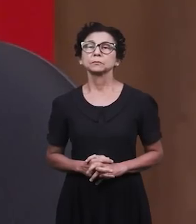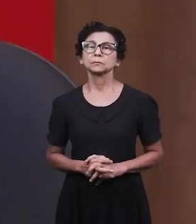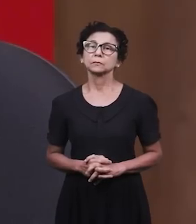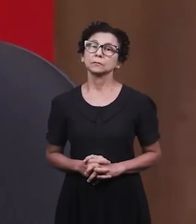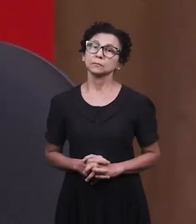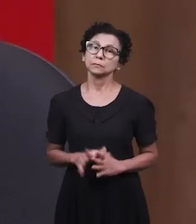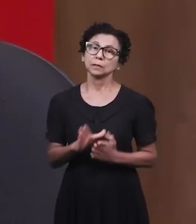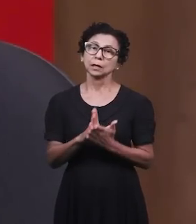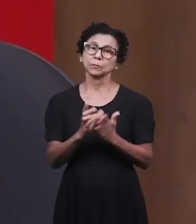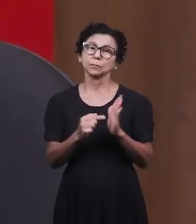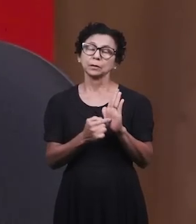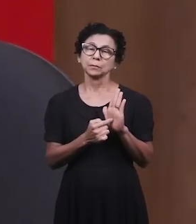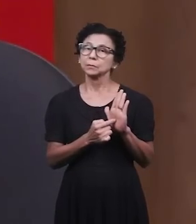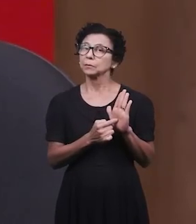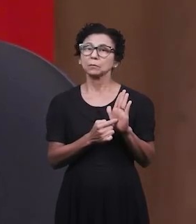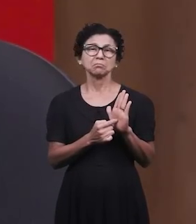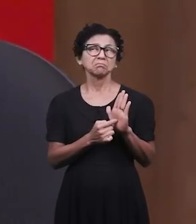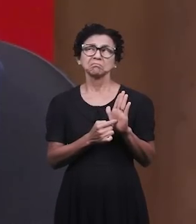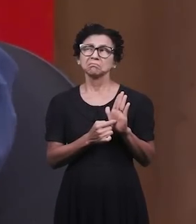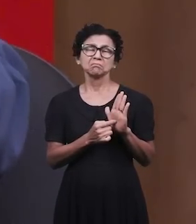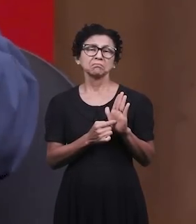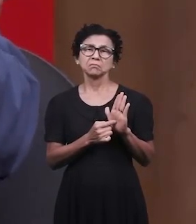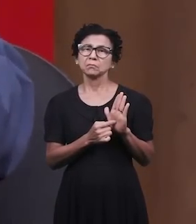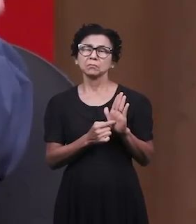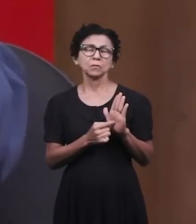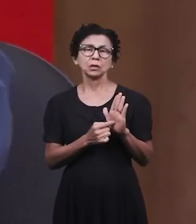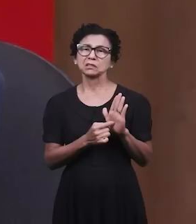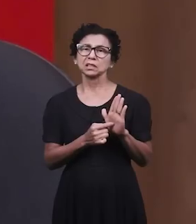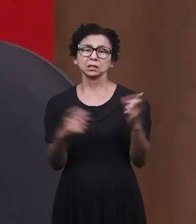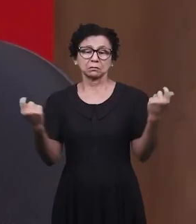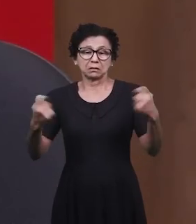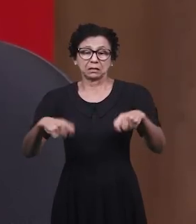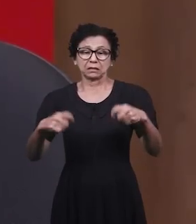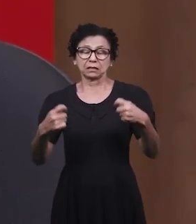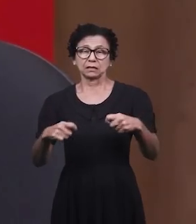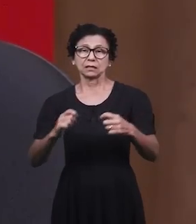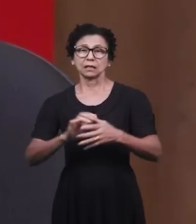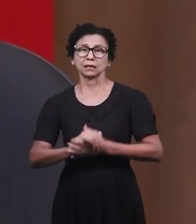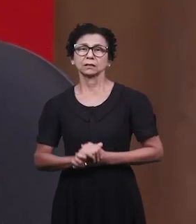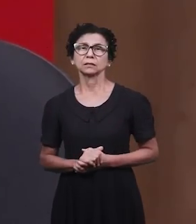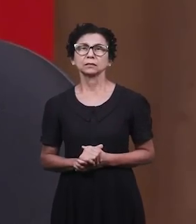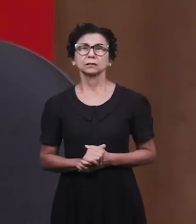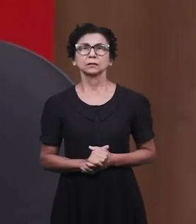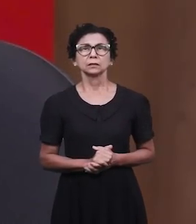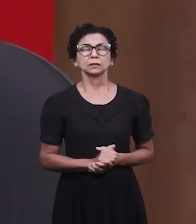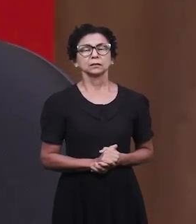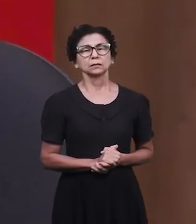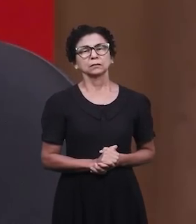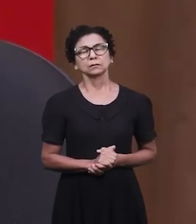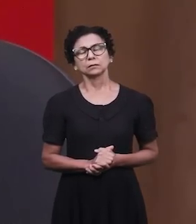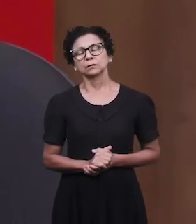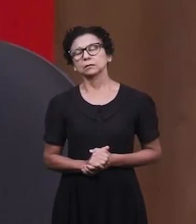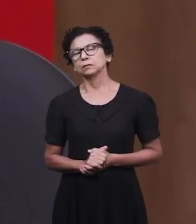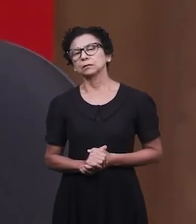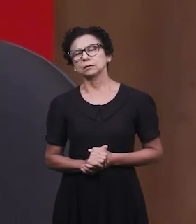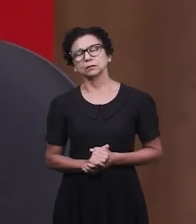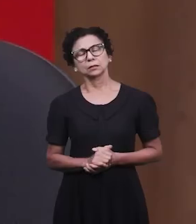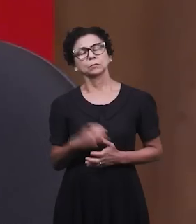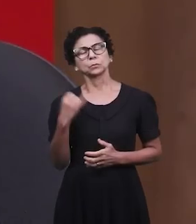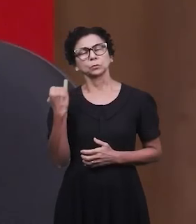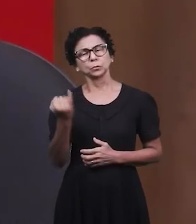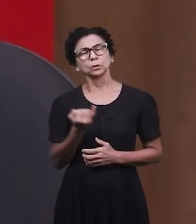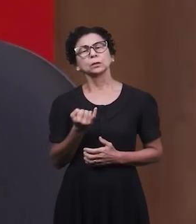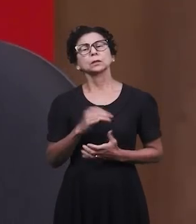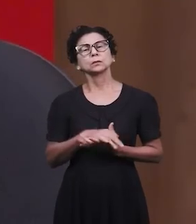é necessário. Há uma frase que se diz aí fora que o saber não ocupa lugar, tu vai estudar, não tem problema